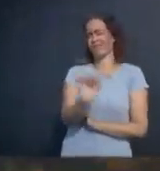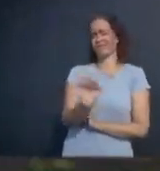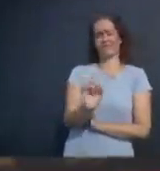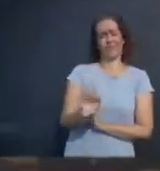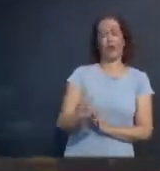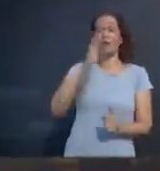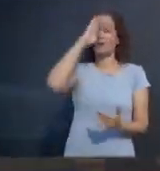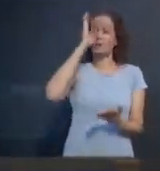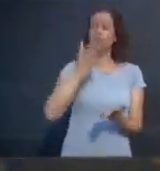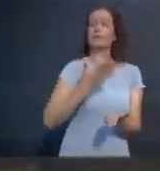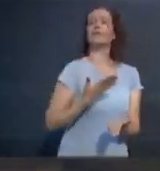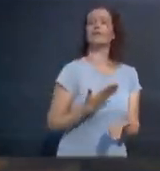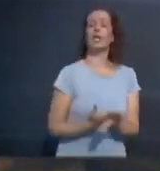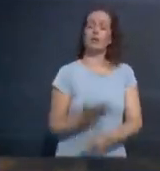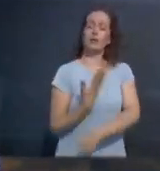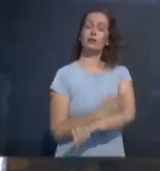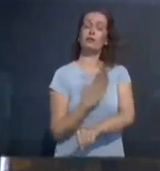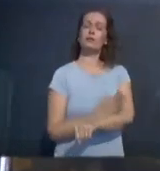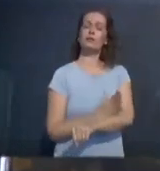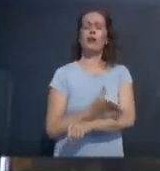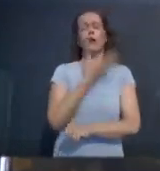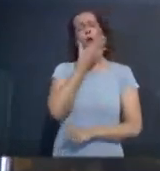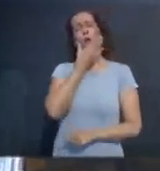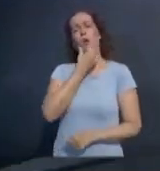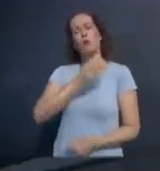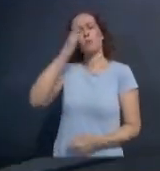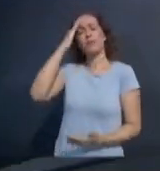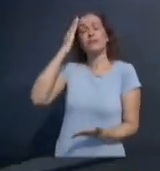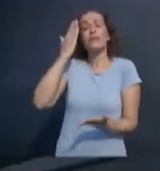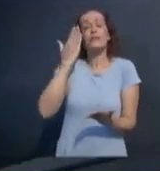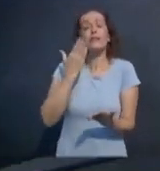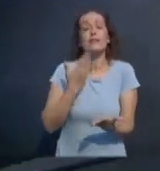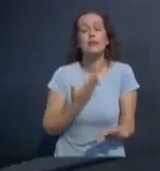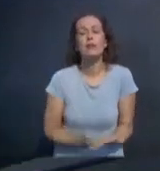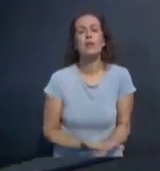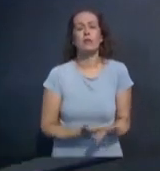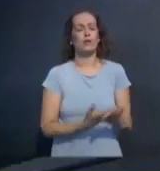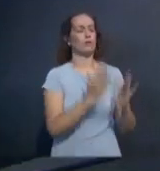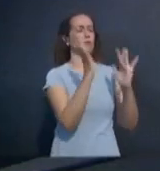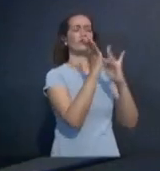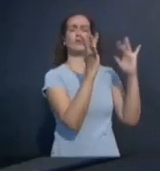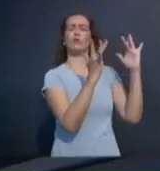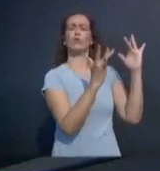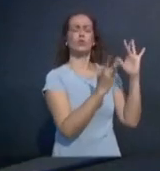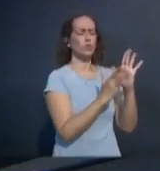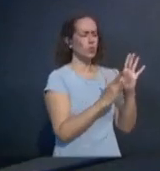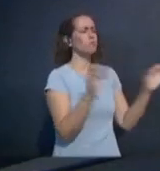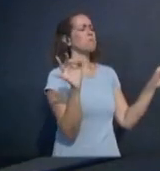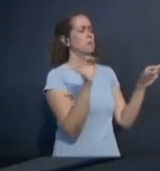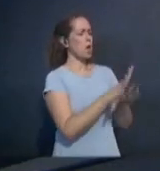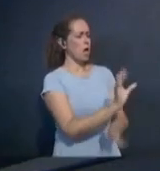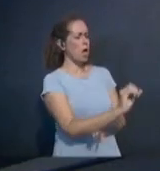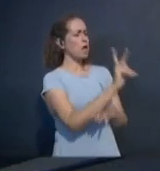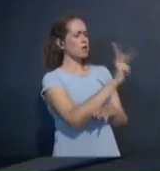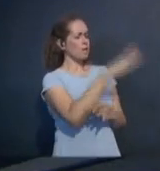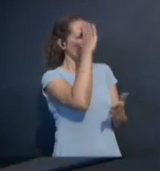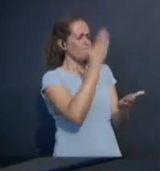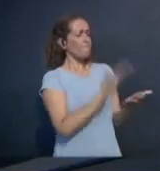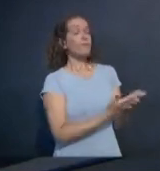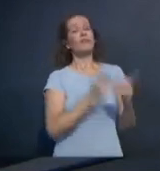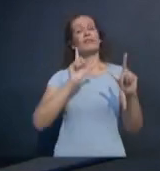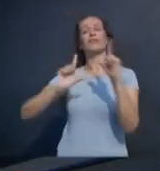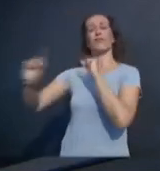colocar em prática. O homem creu na palavra de Jesus e partiu. Muitas vezes